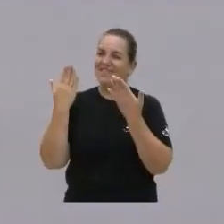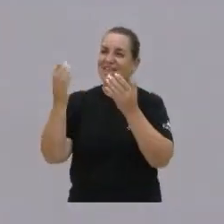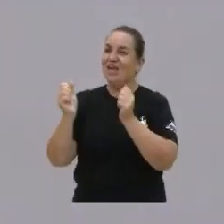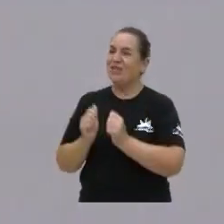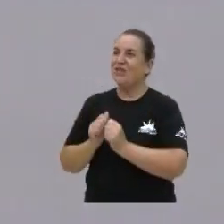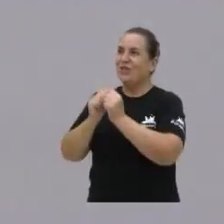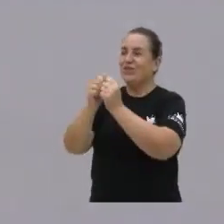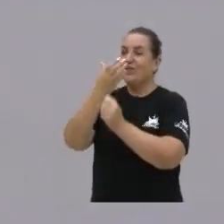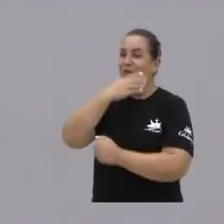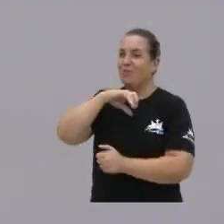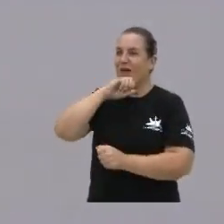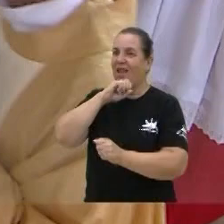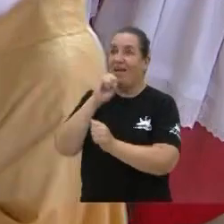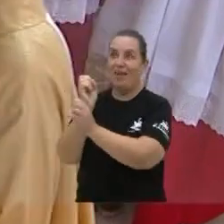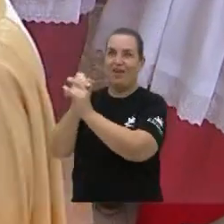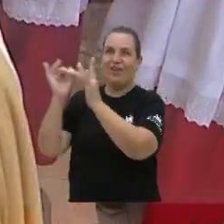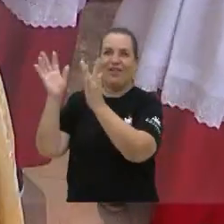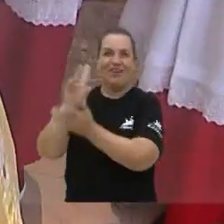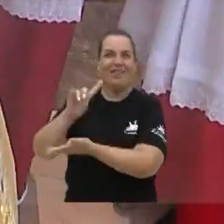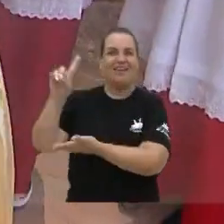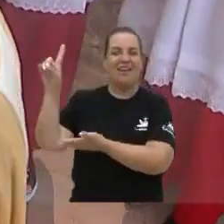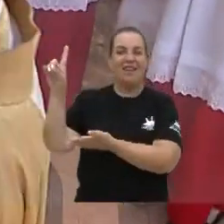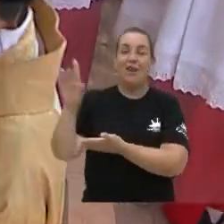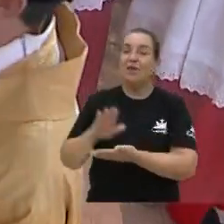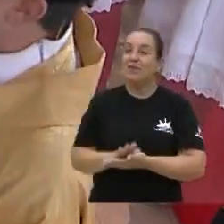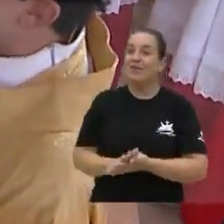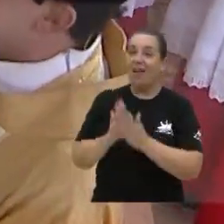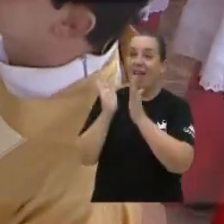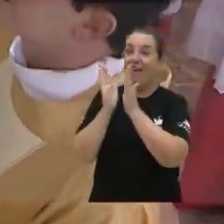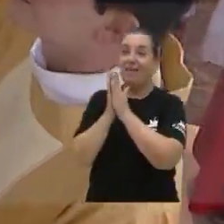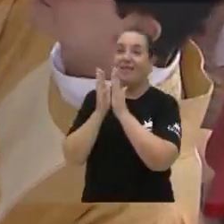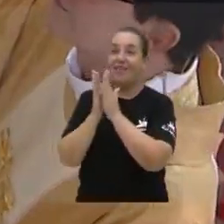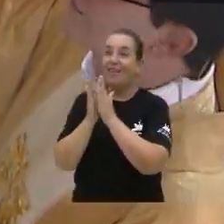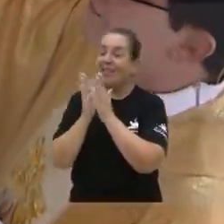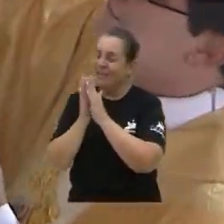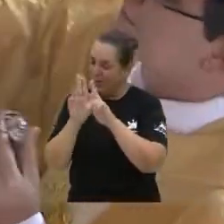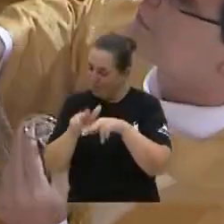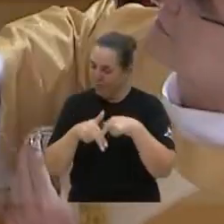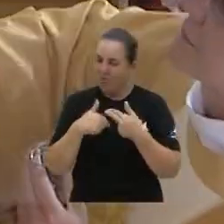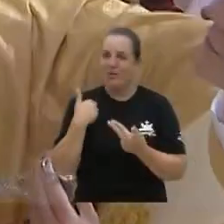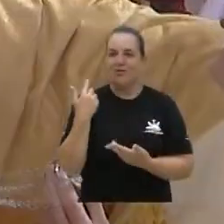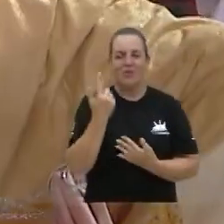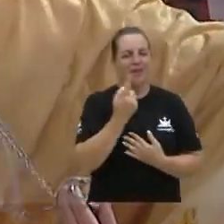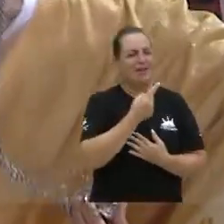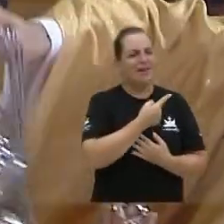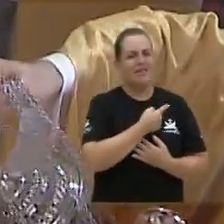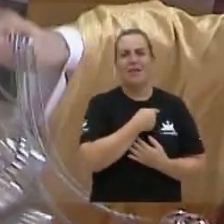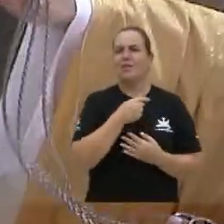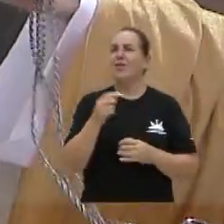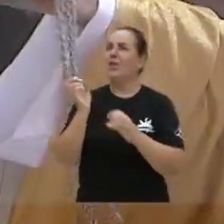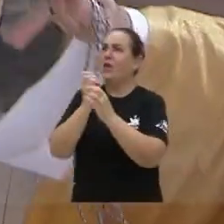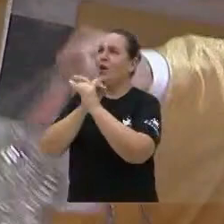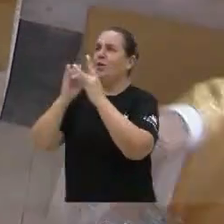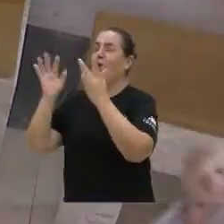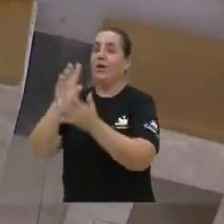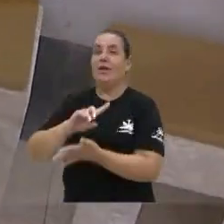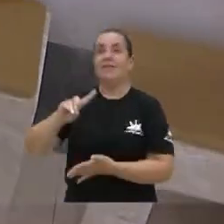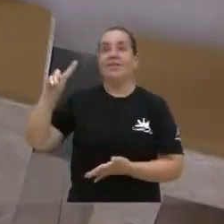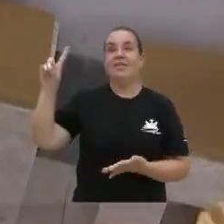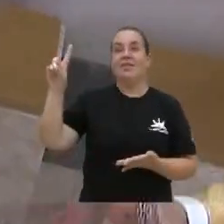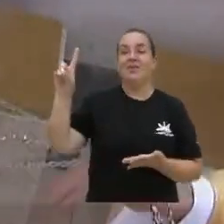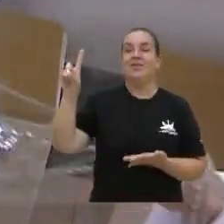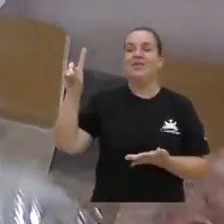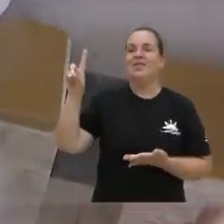Que está junto do Pai, glória a Deus, como nosso intercessor,